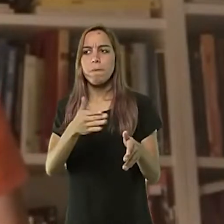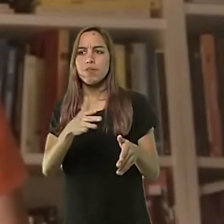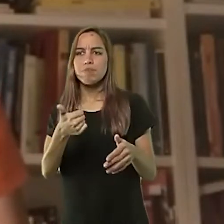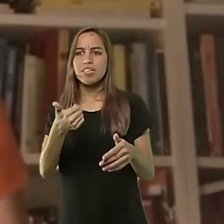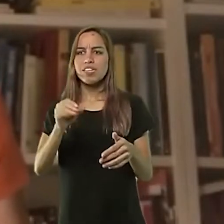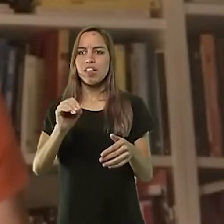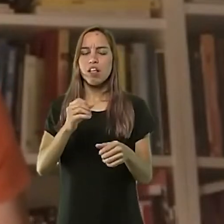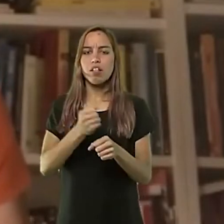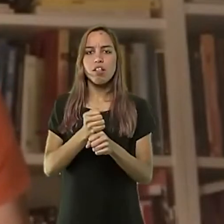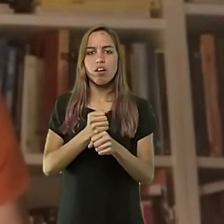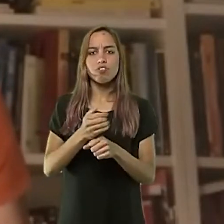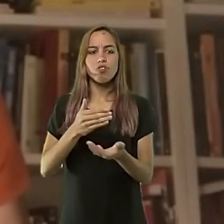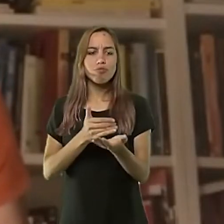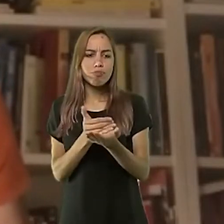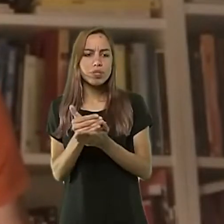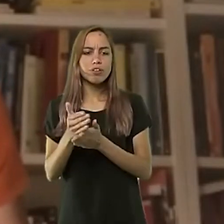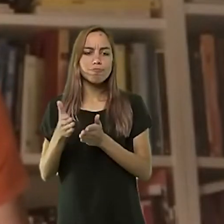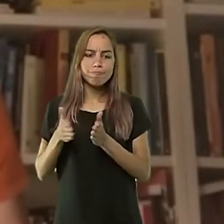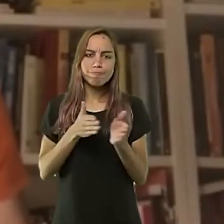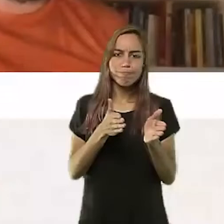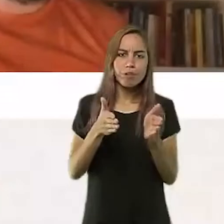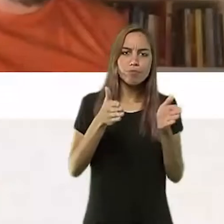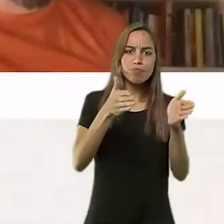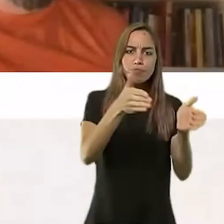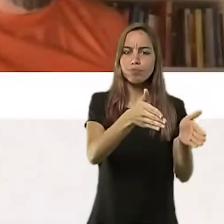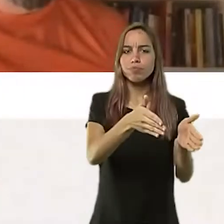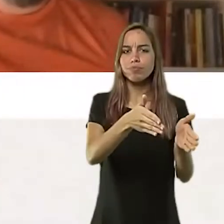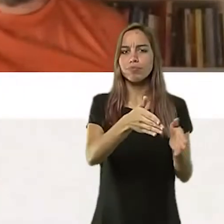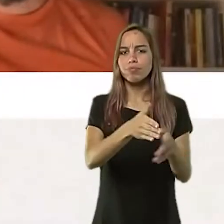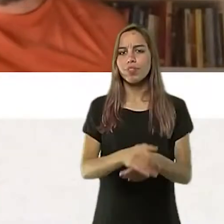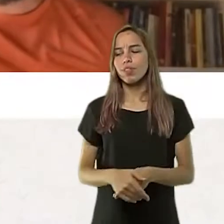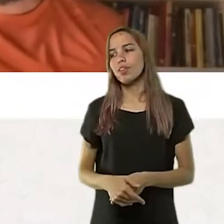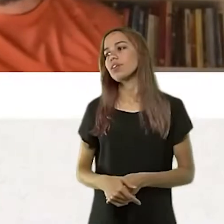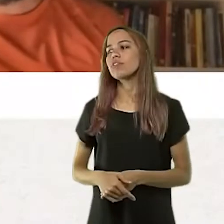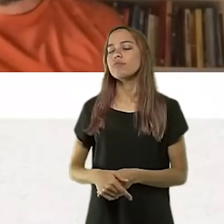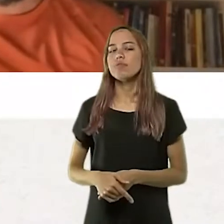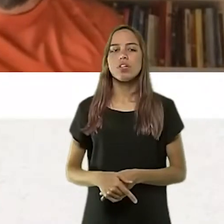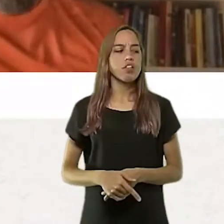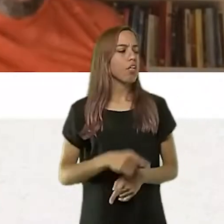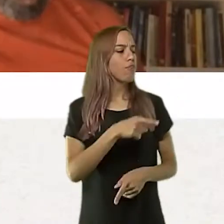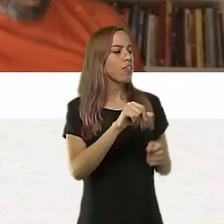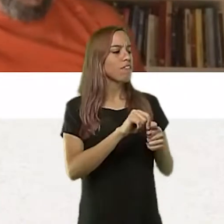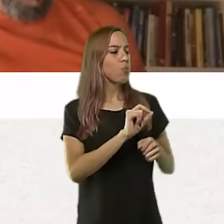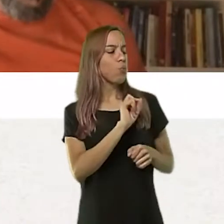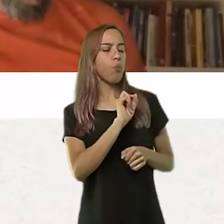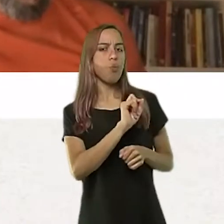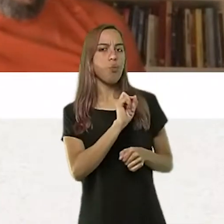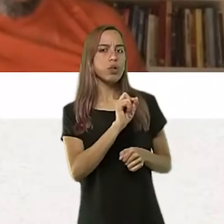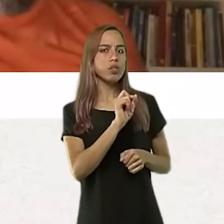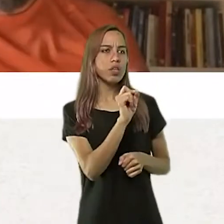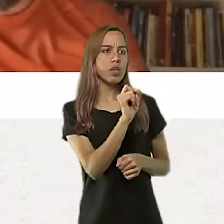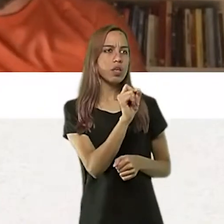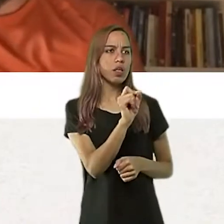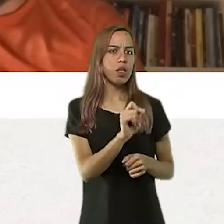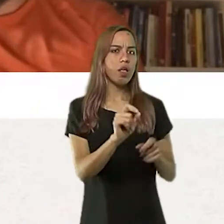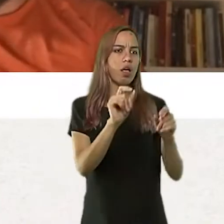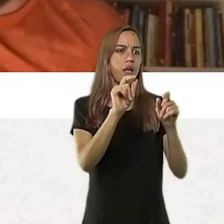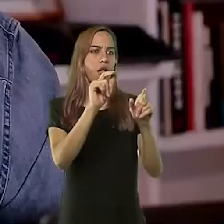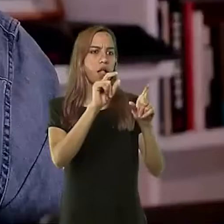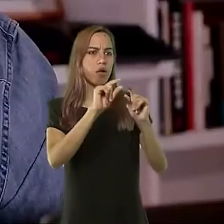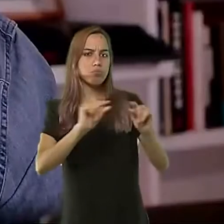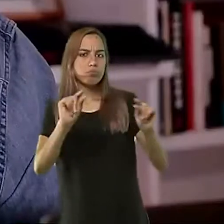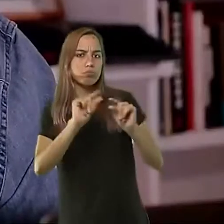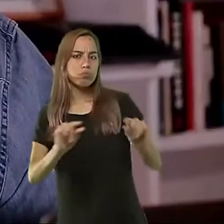por trabalhar com cinema de animação. Você fazia o que no cinema? Você fazia os letreiros, o roteiro,